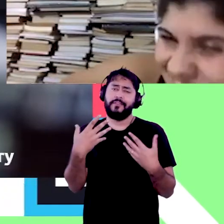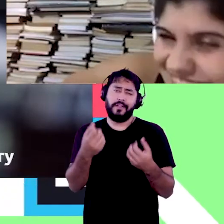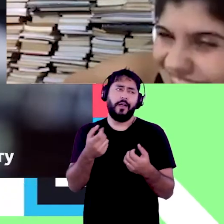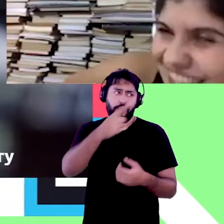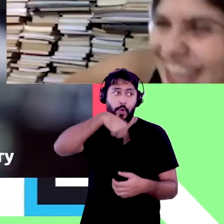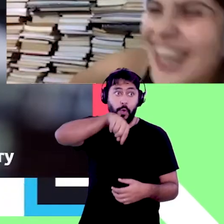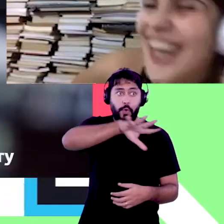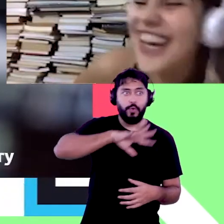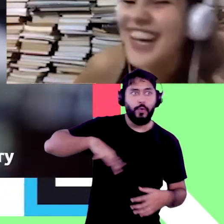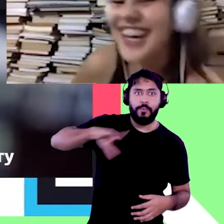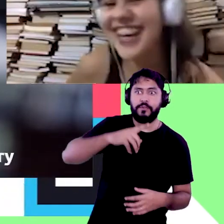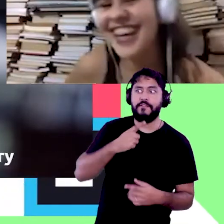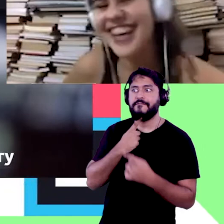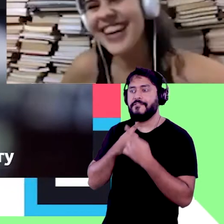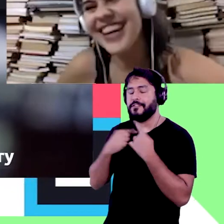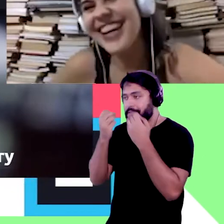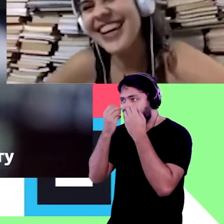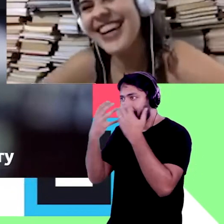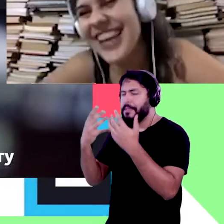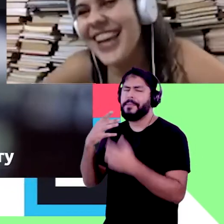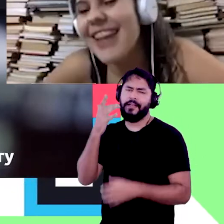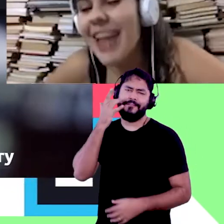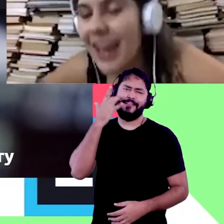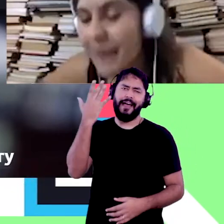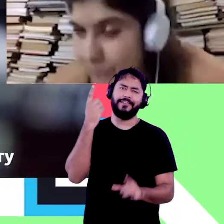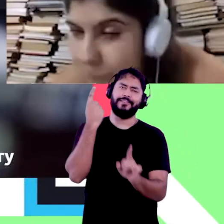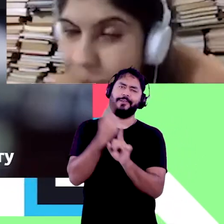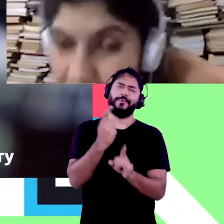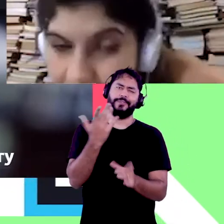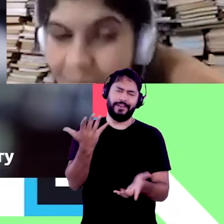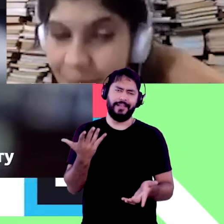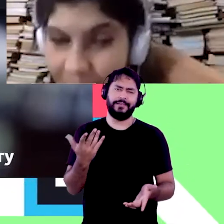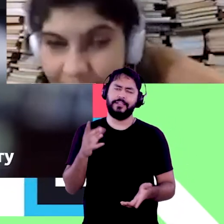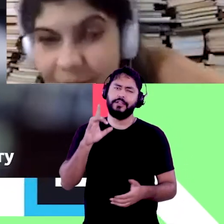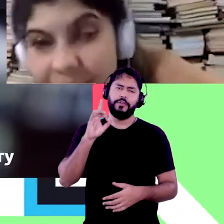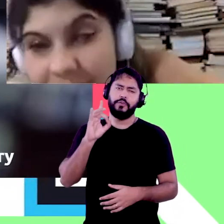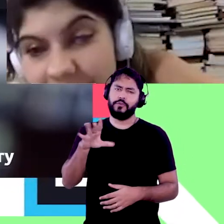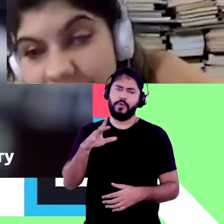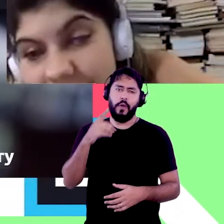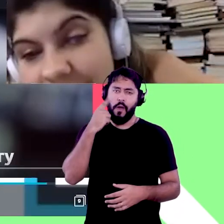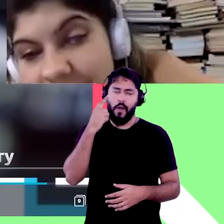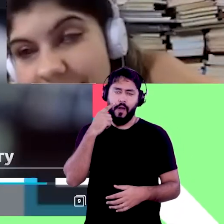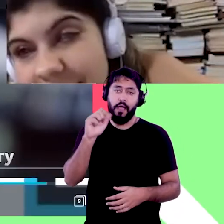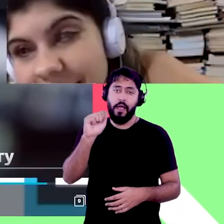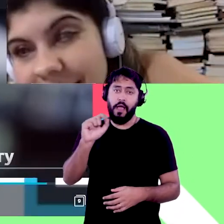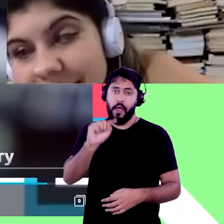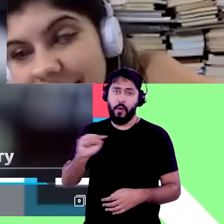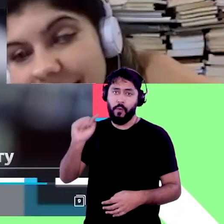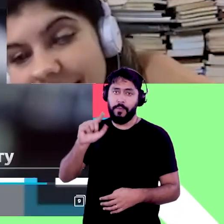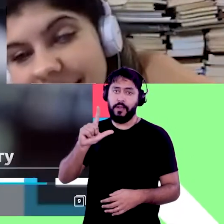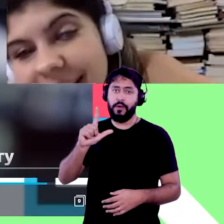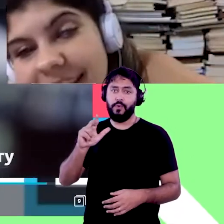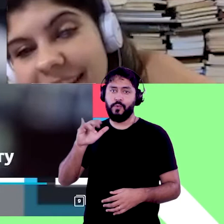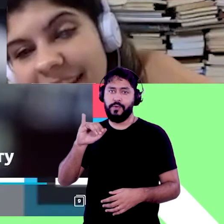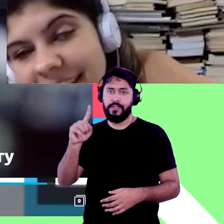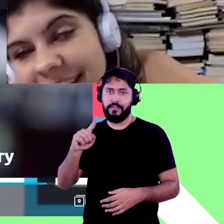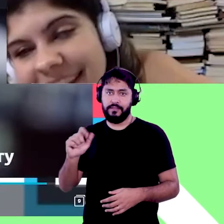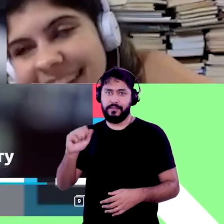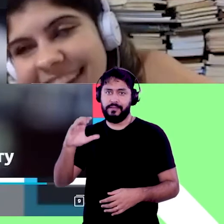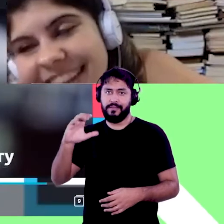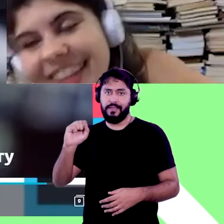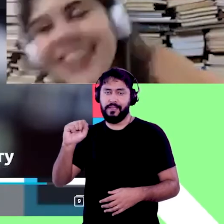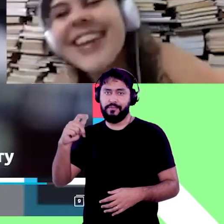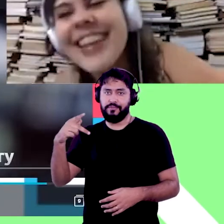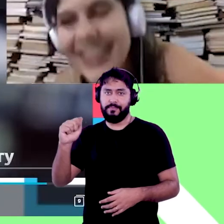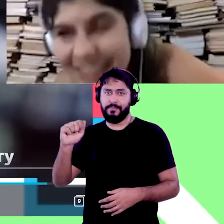vontade, mas é fácil de achar, não é isso? Dá pra... É só colocar aqui o @Luísa Caspari